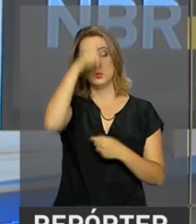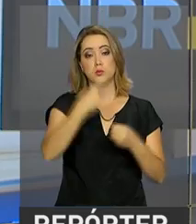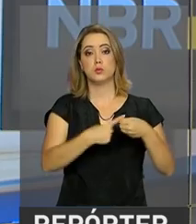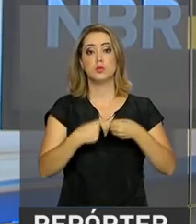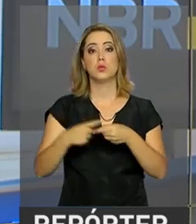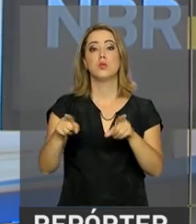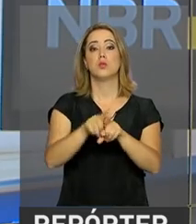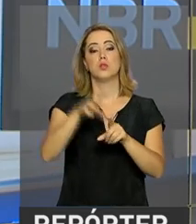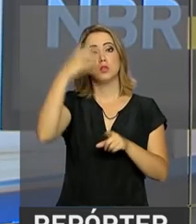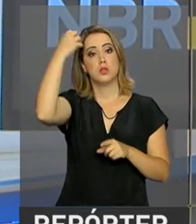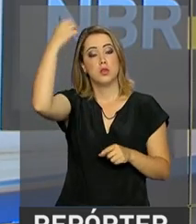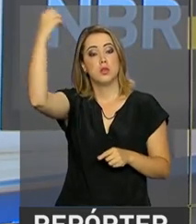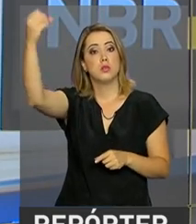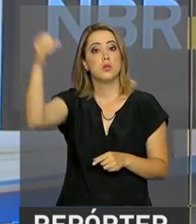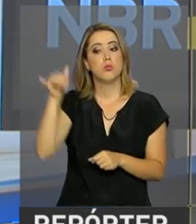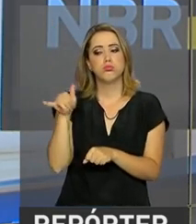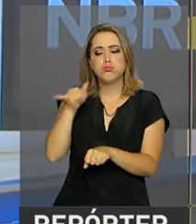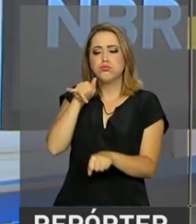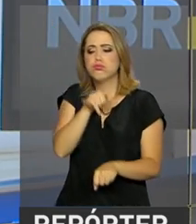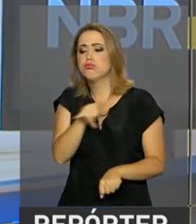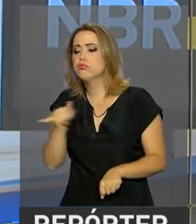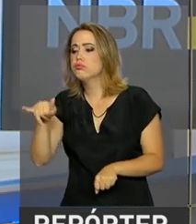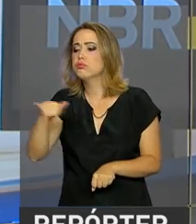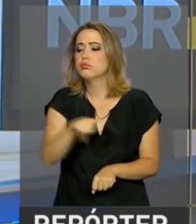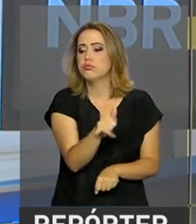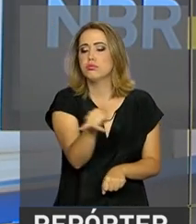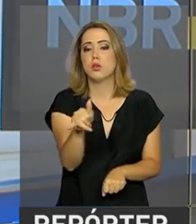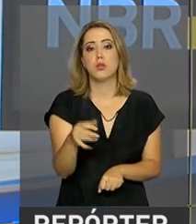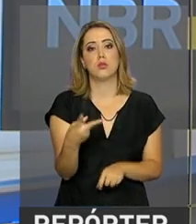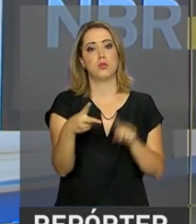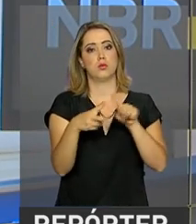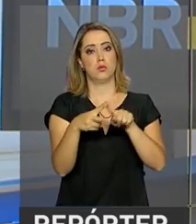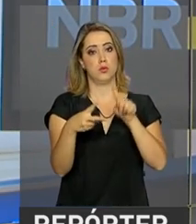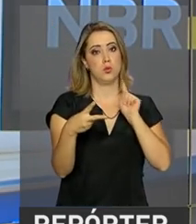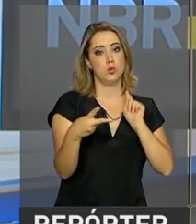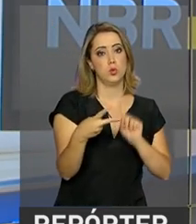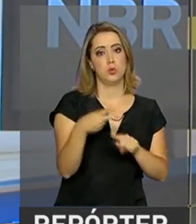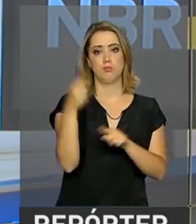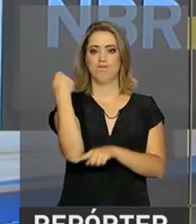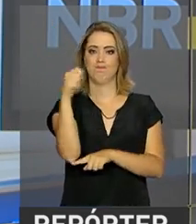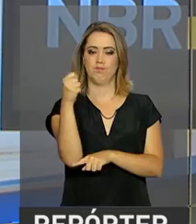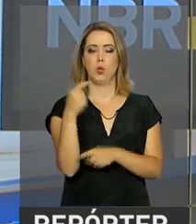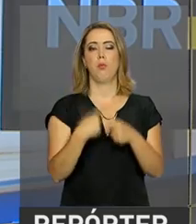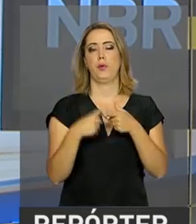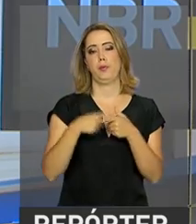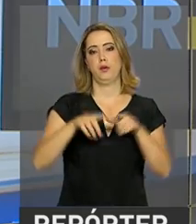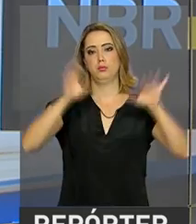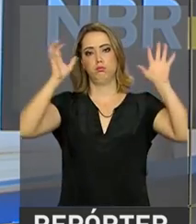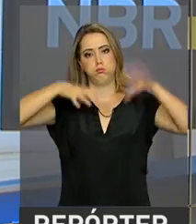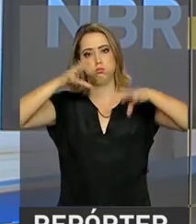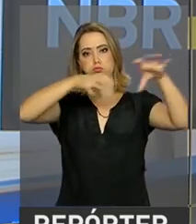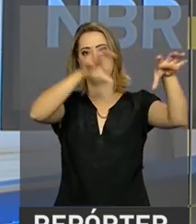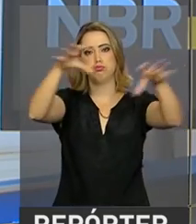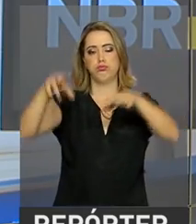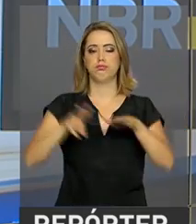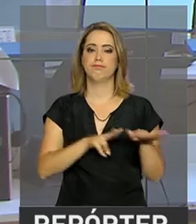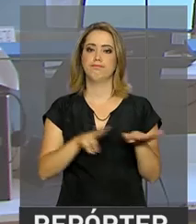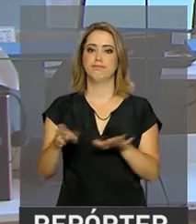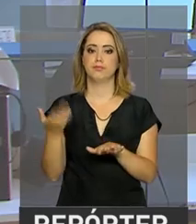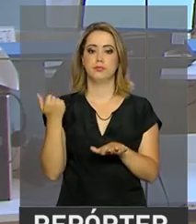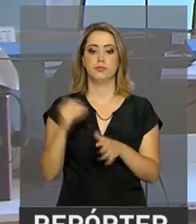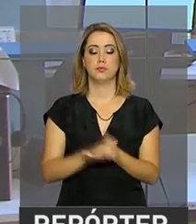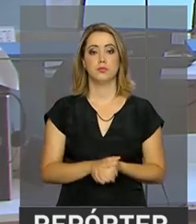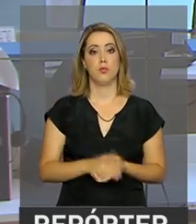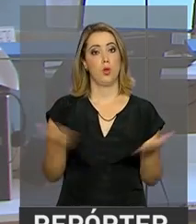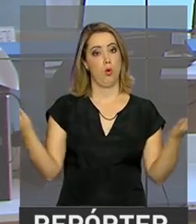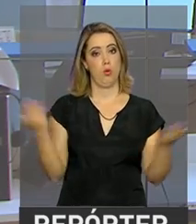sobrevoou os municípios gaúchos de Rolante e Riozinho inundados pelo Temporal da semana passada